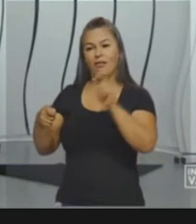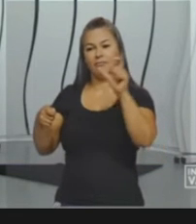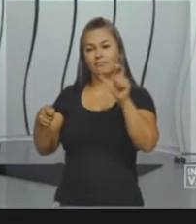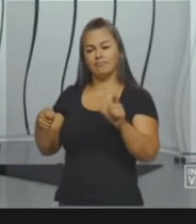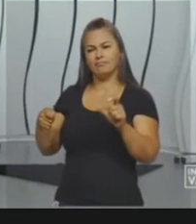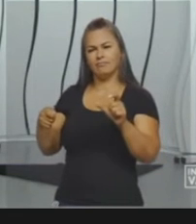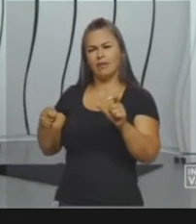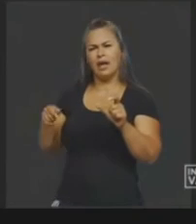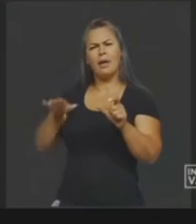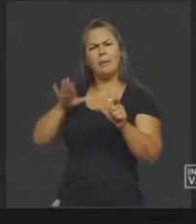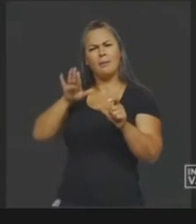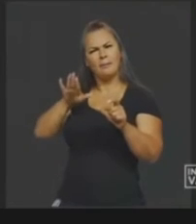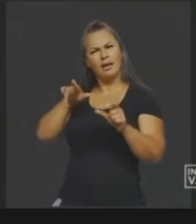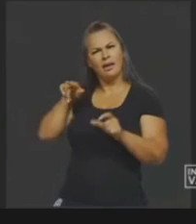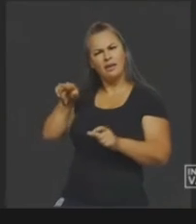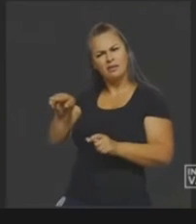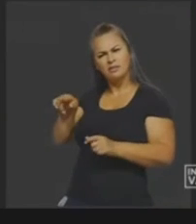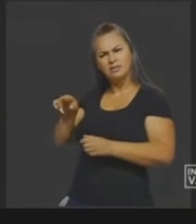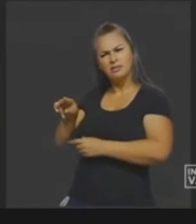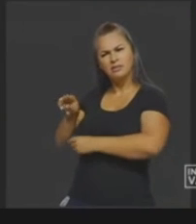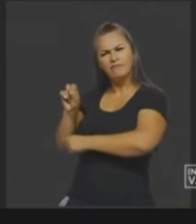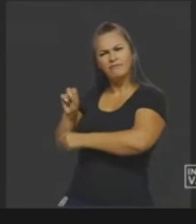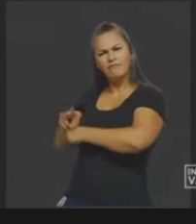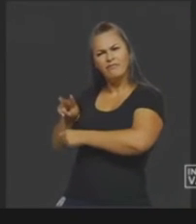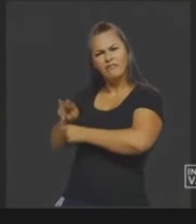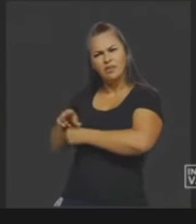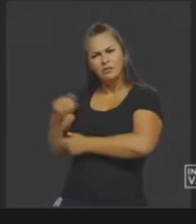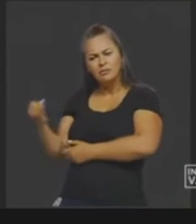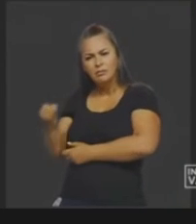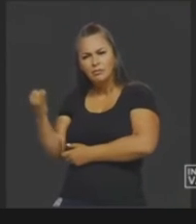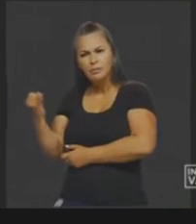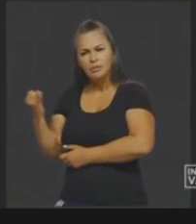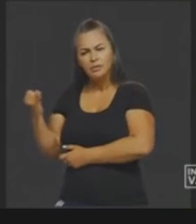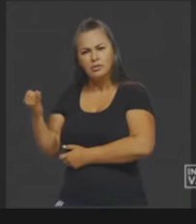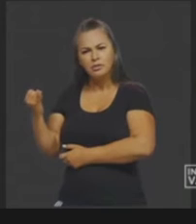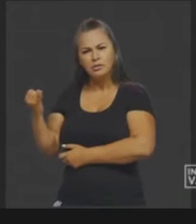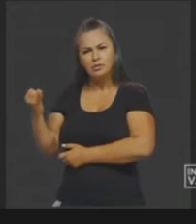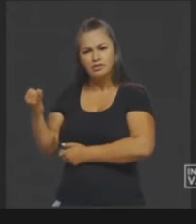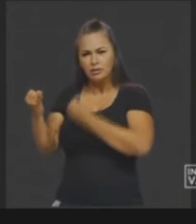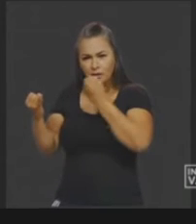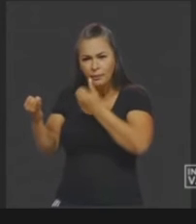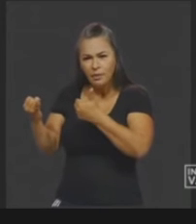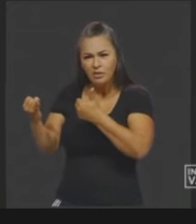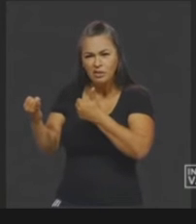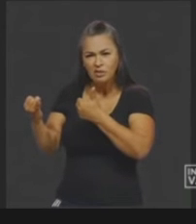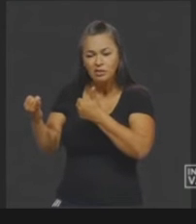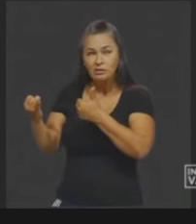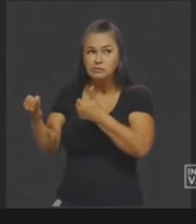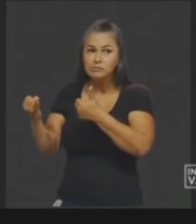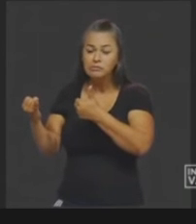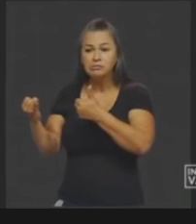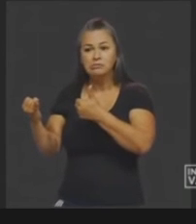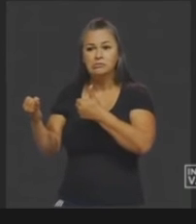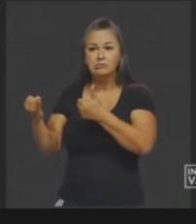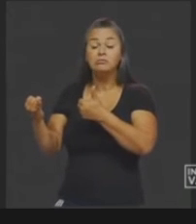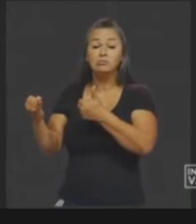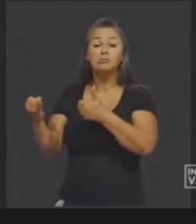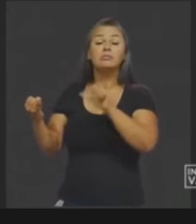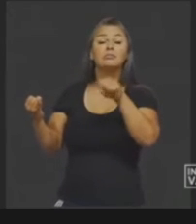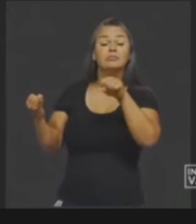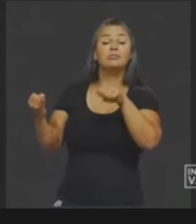eles são importantes mesmo assim? Vírus também é ruim, professor? Só ruim? Olha, é útil na biotecnologia. Os vírus